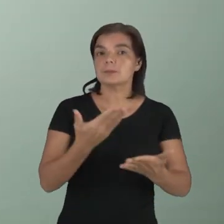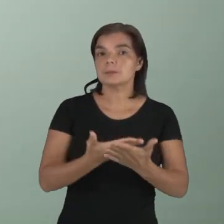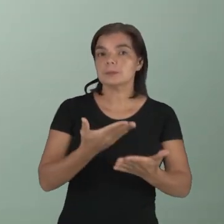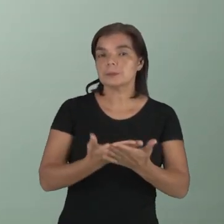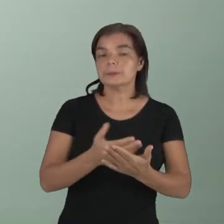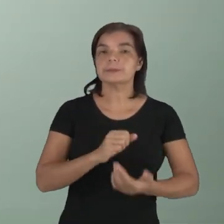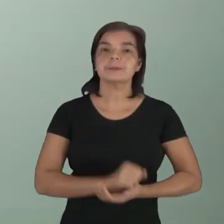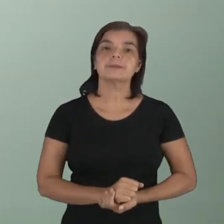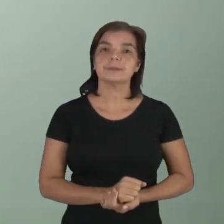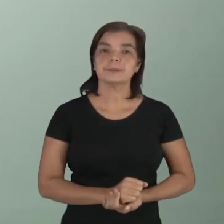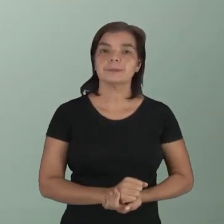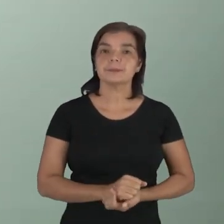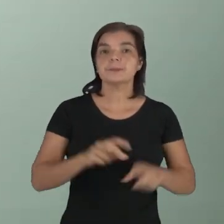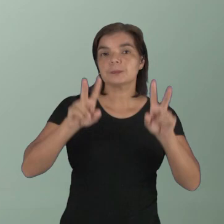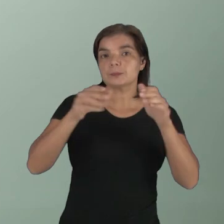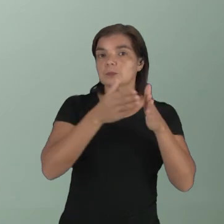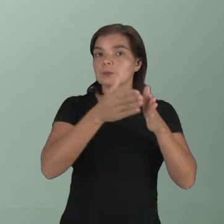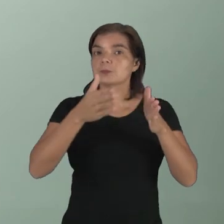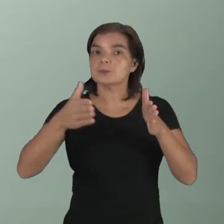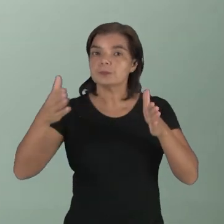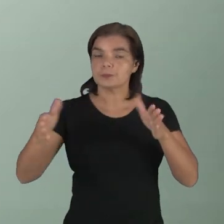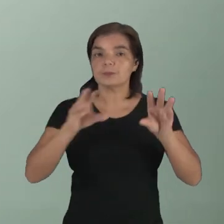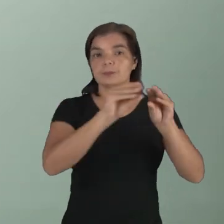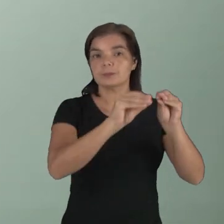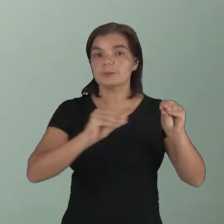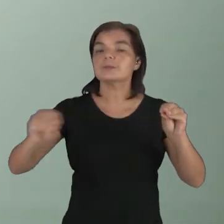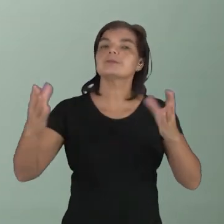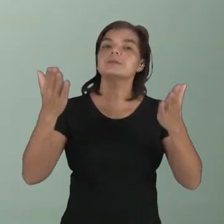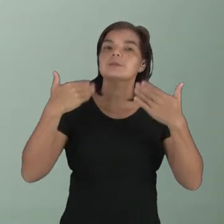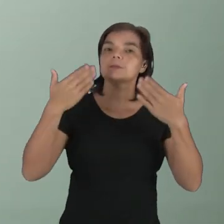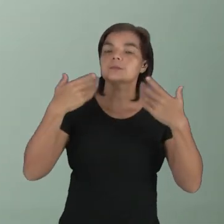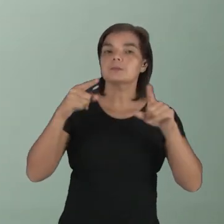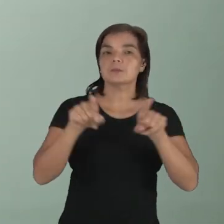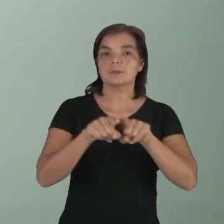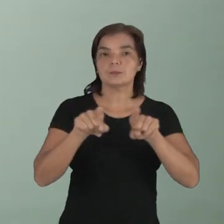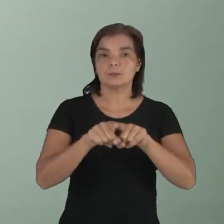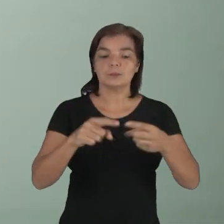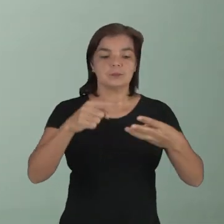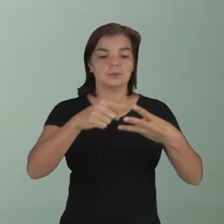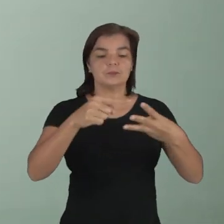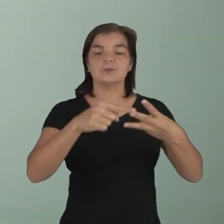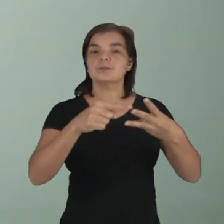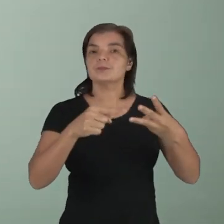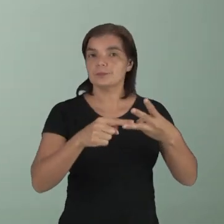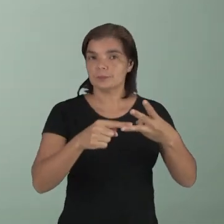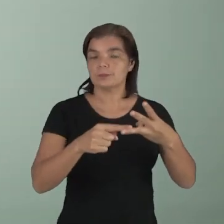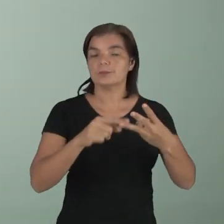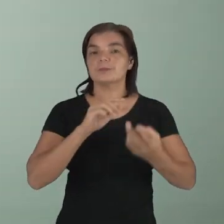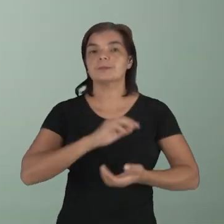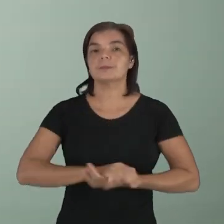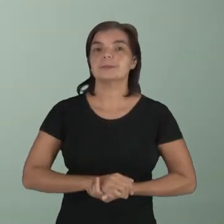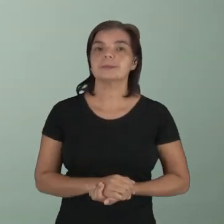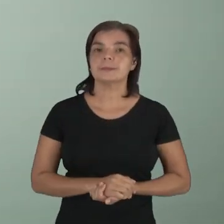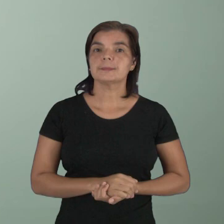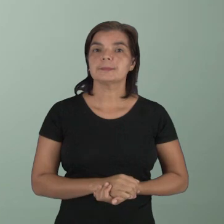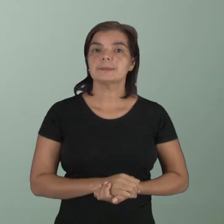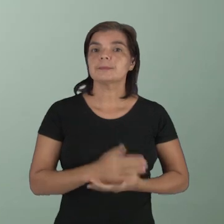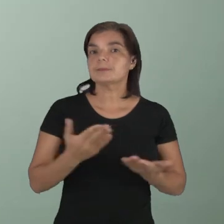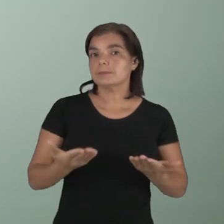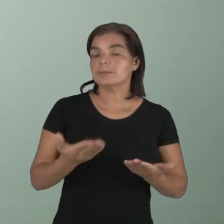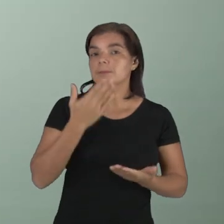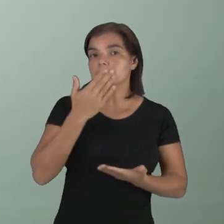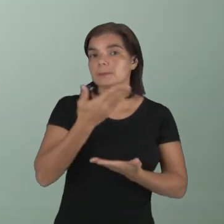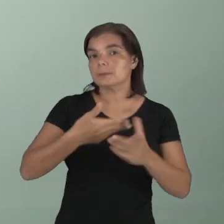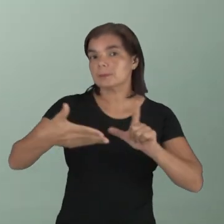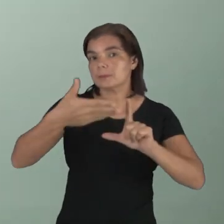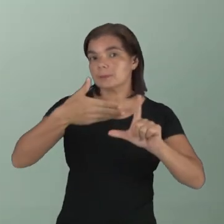por aqui a nossa aula sobre processos de transferência de calor, sendo eles condução, convecção e radiação. Eu vou